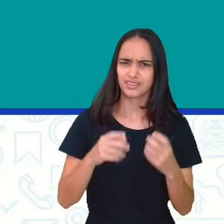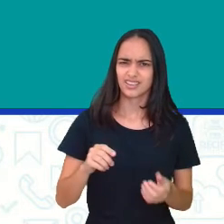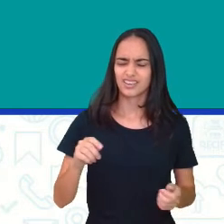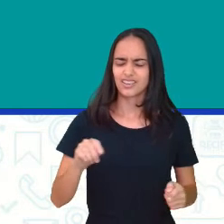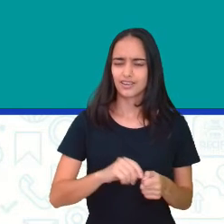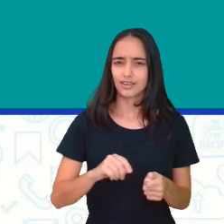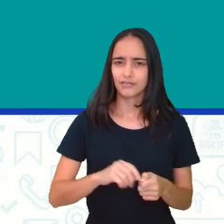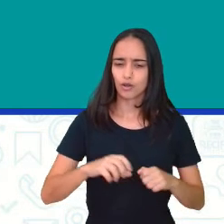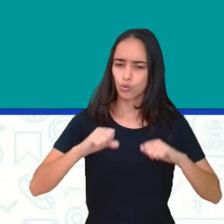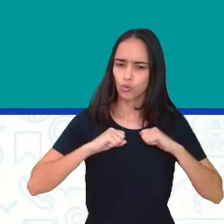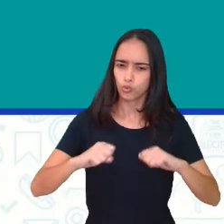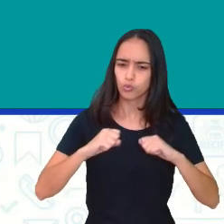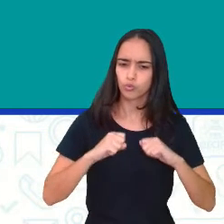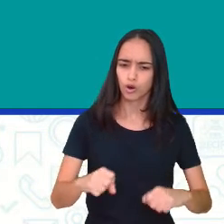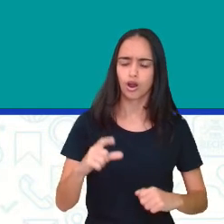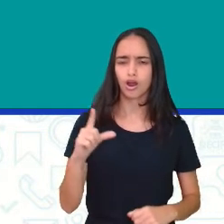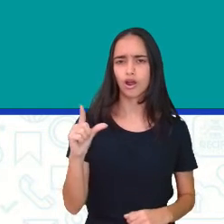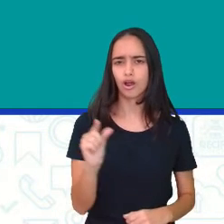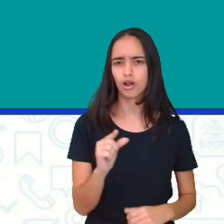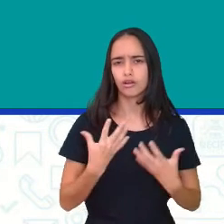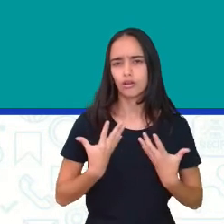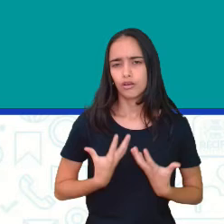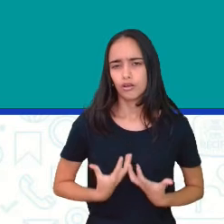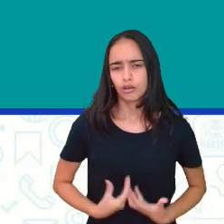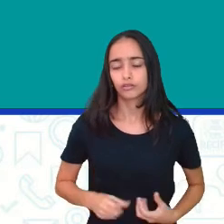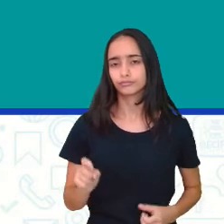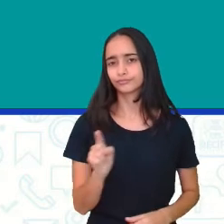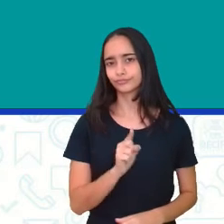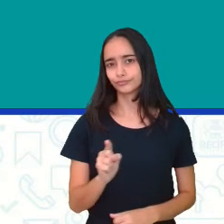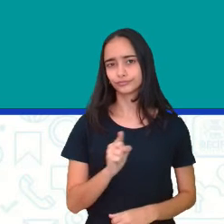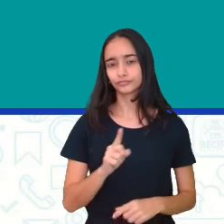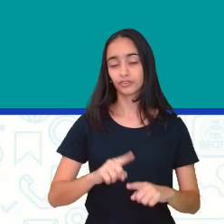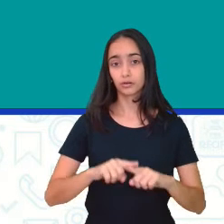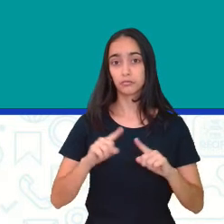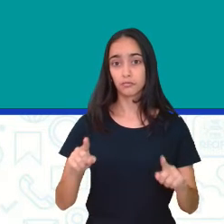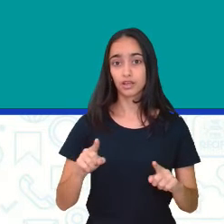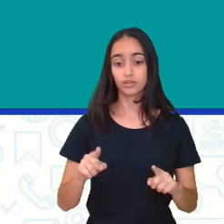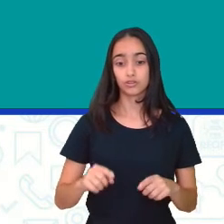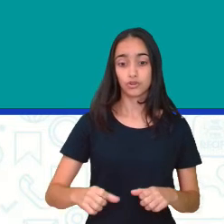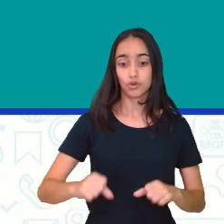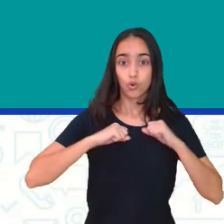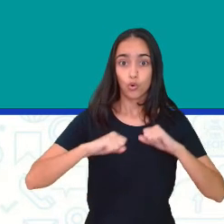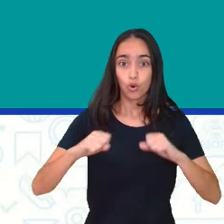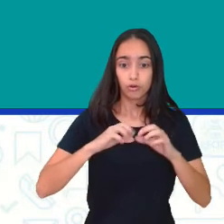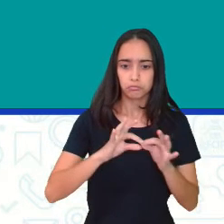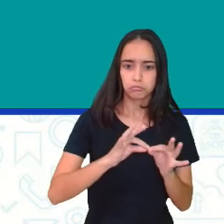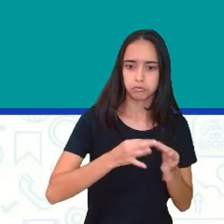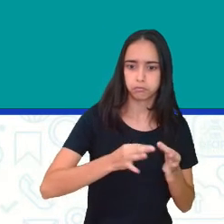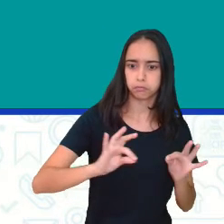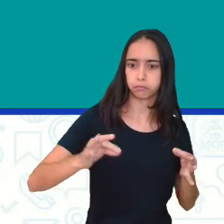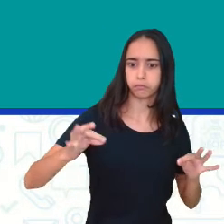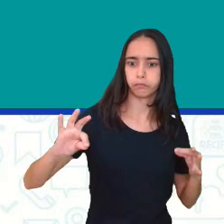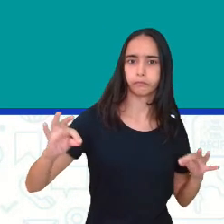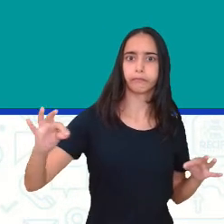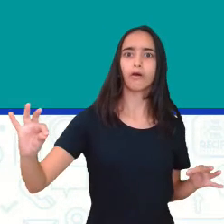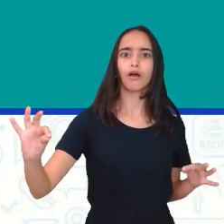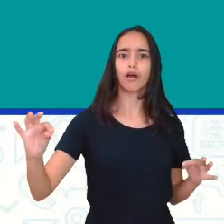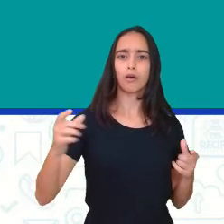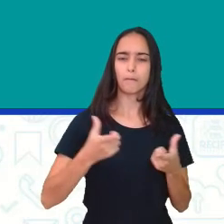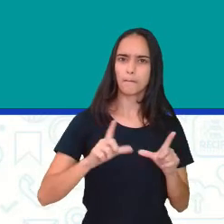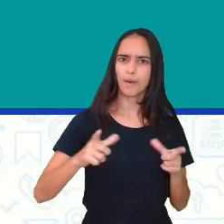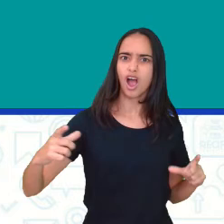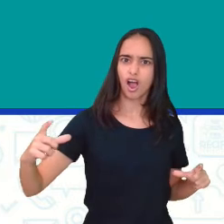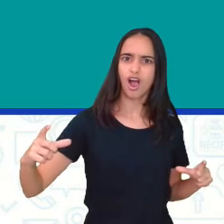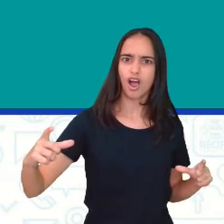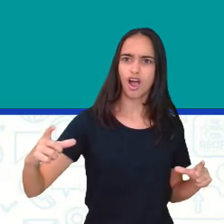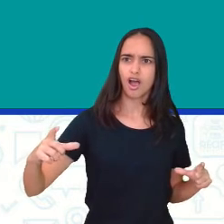a correr uma distância maior e em 60 minutos. Então, ela estava lá correndo 45 minutos 3 vezes.